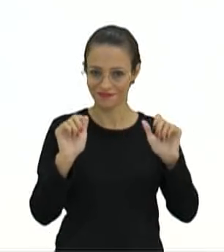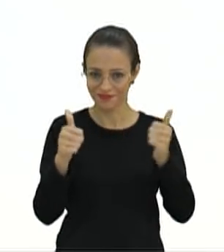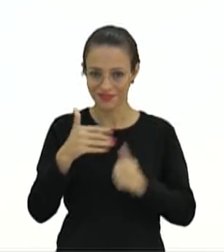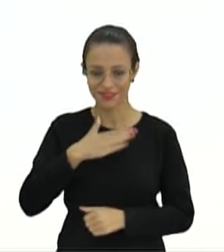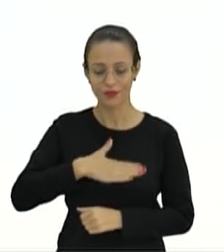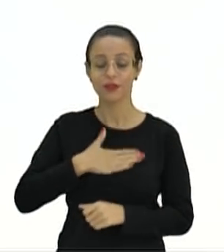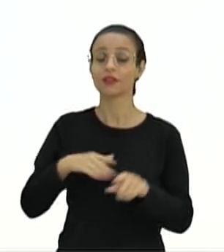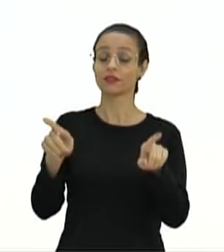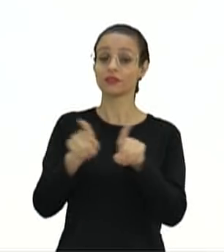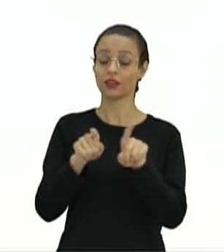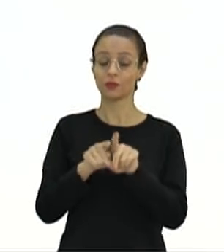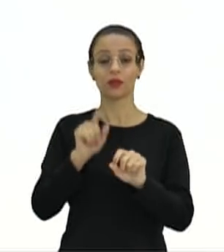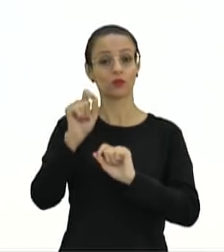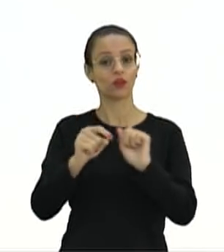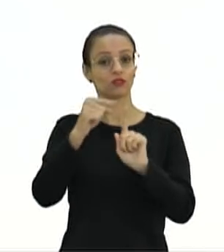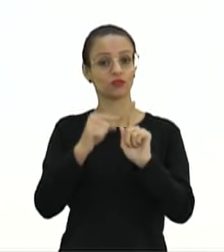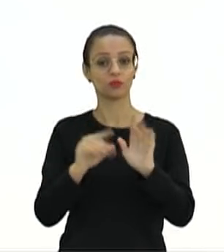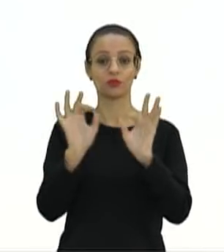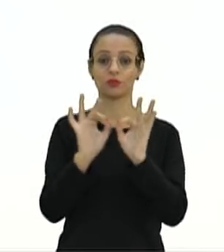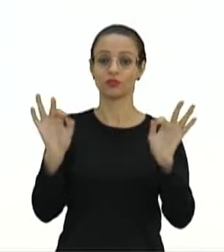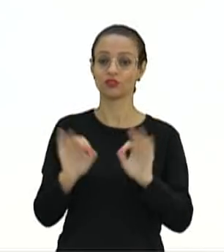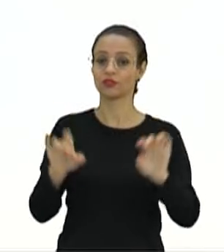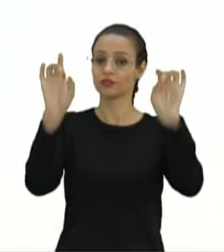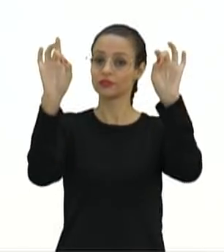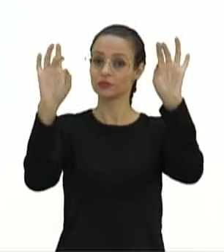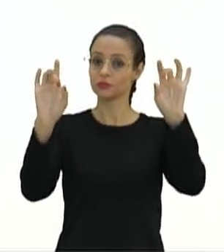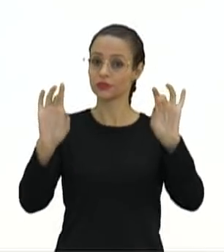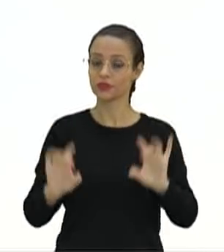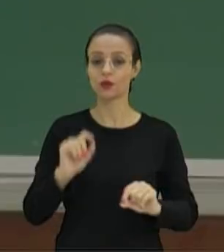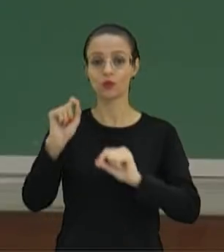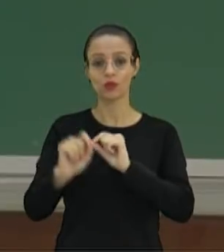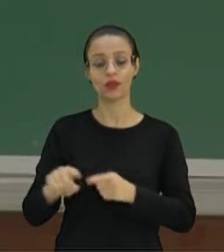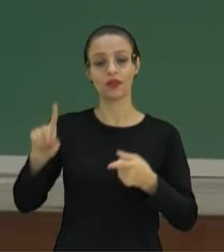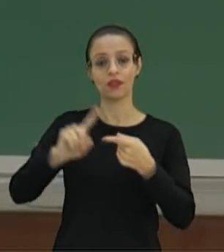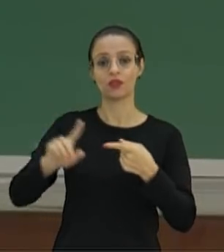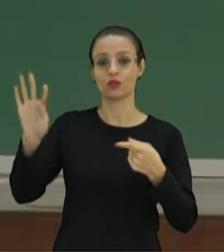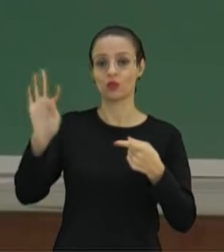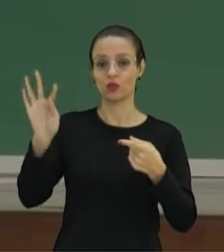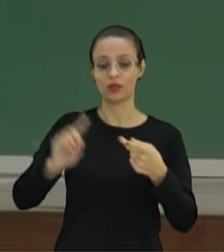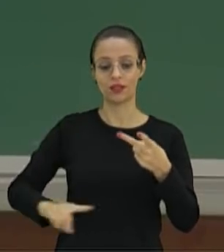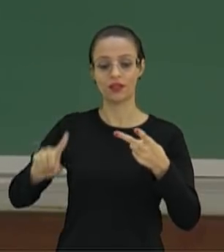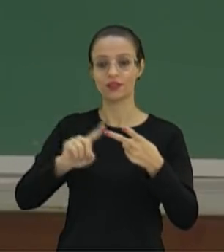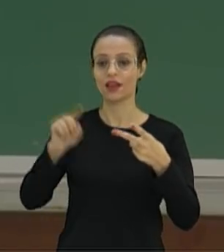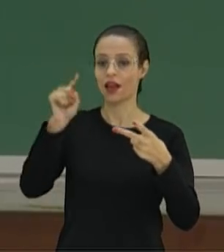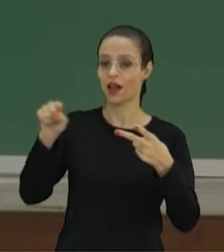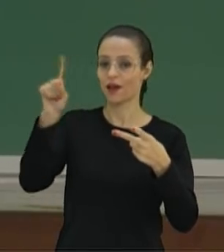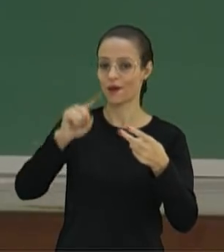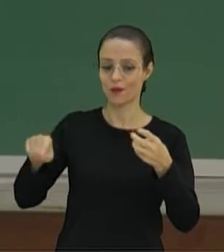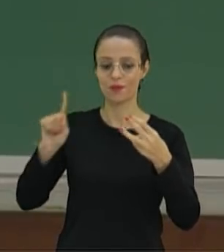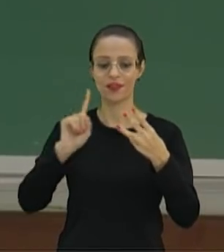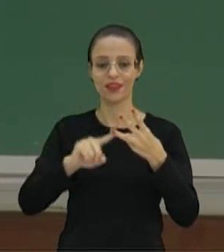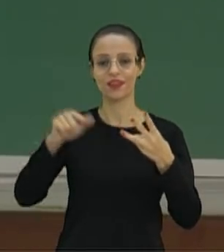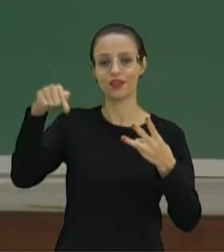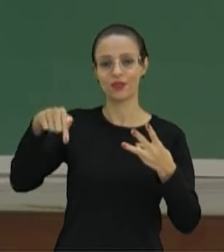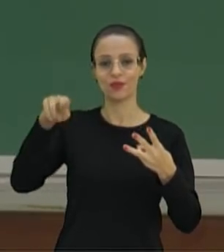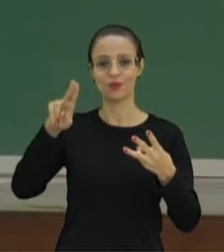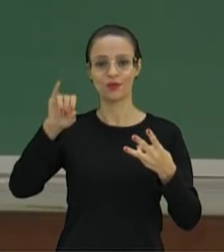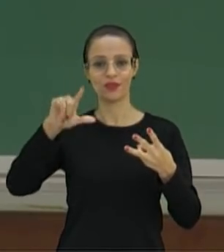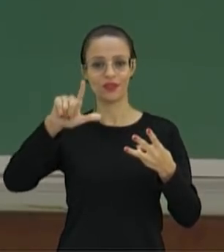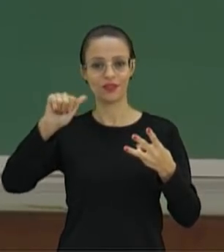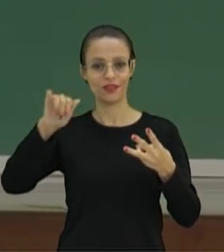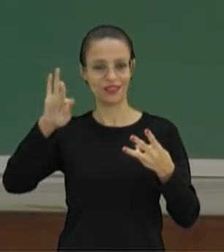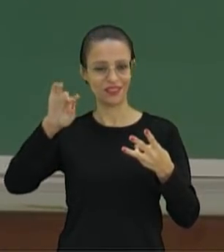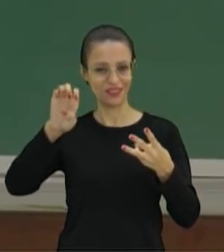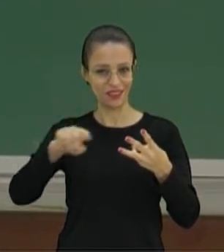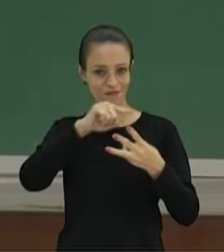temos as unidades de medida especiais, que é a tonelada, o arroba e o quilate.